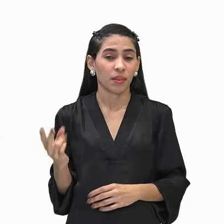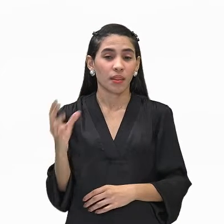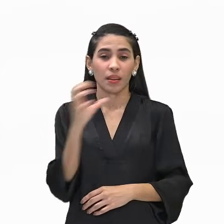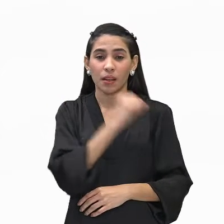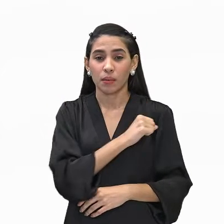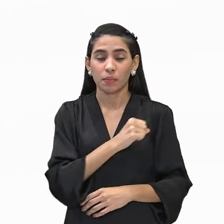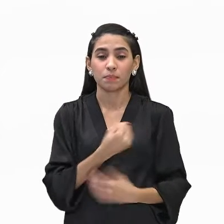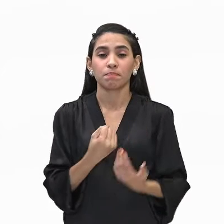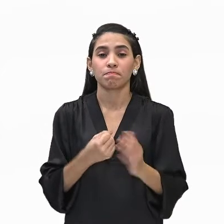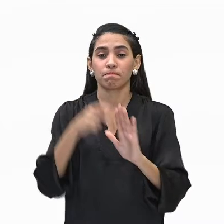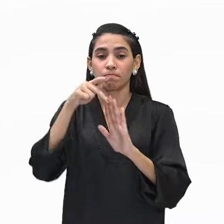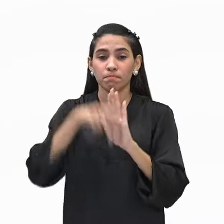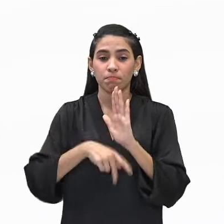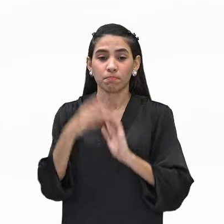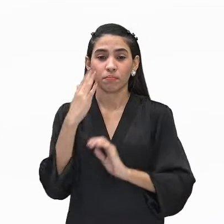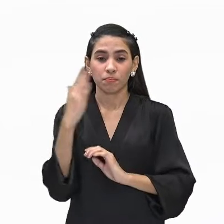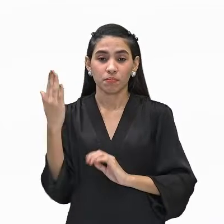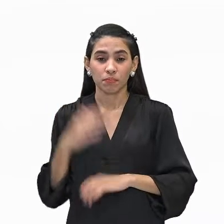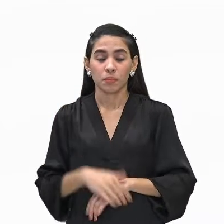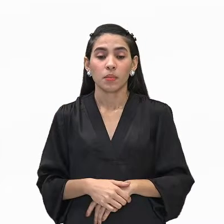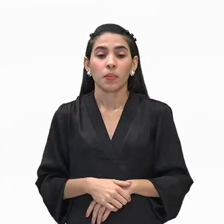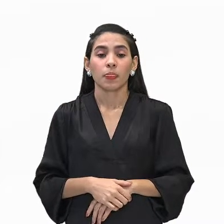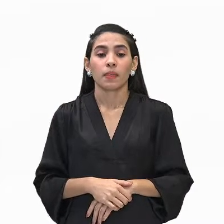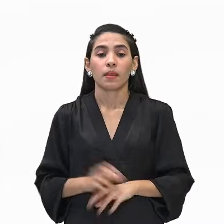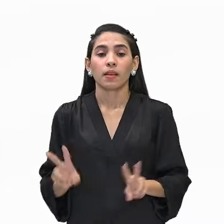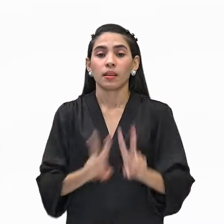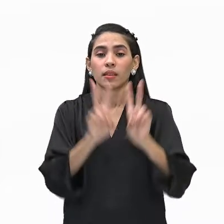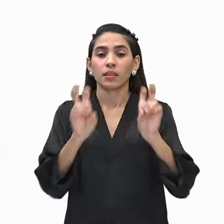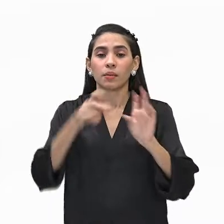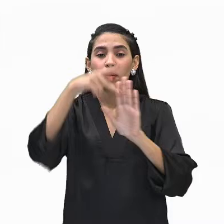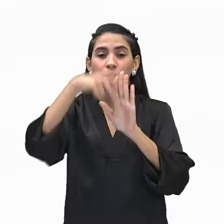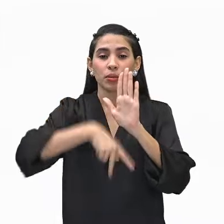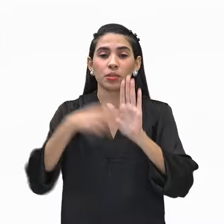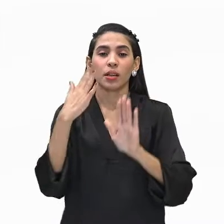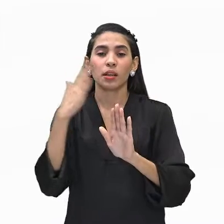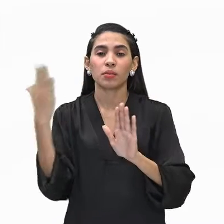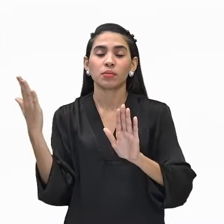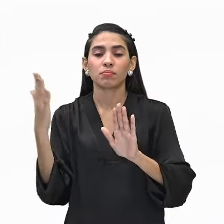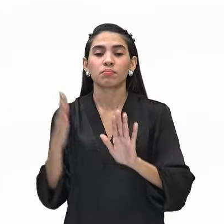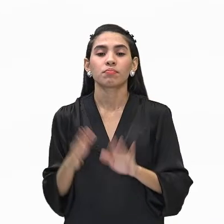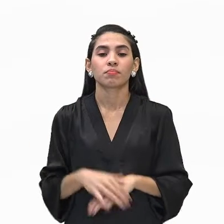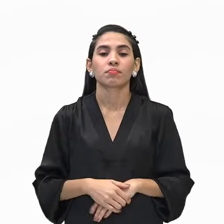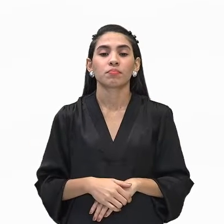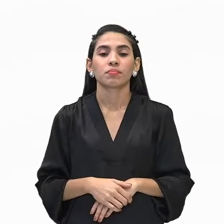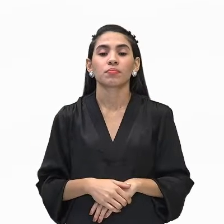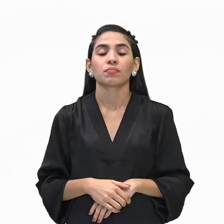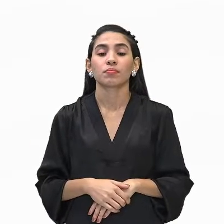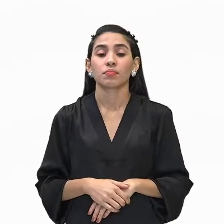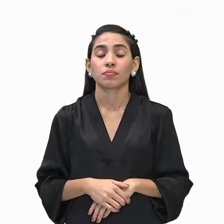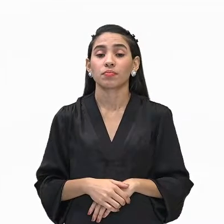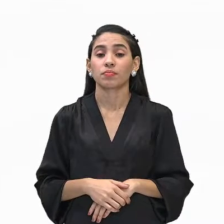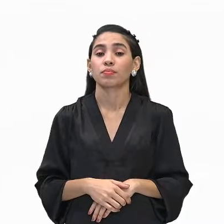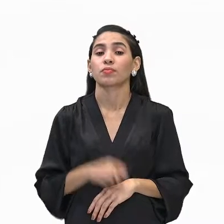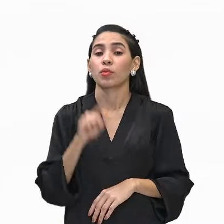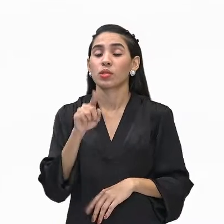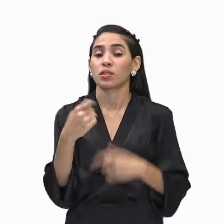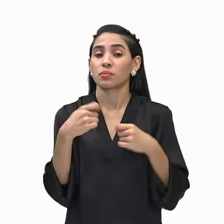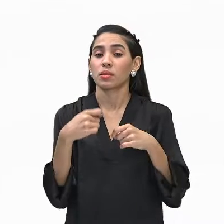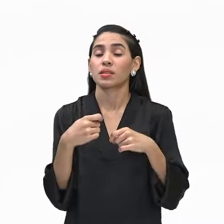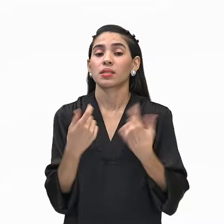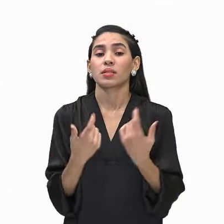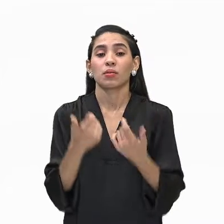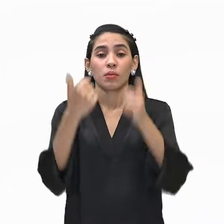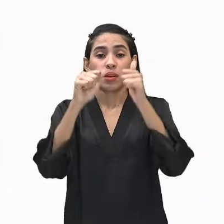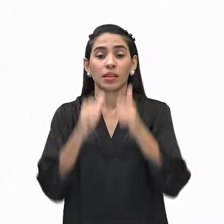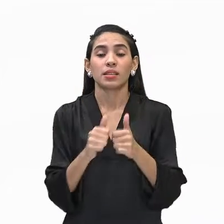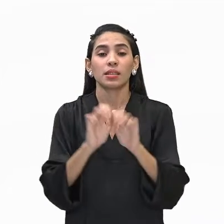dos nossos projetos? Tema do projeto. Qual é o projeto dessa vez que vocês vão construir e quais